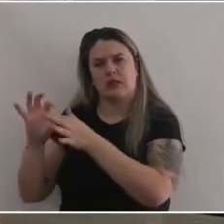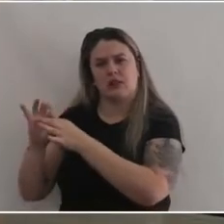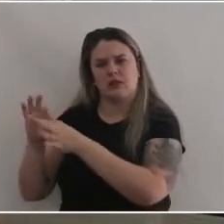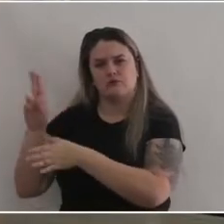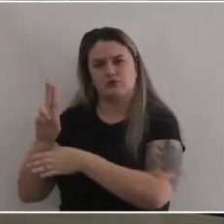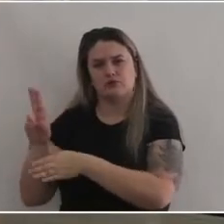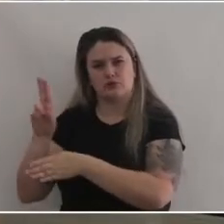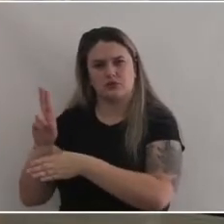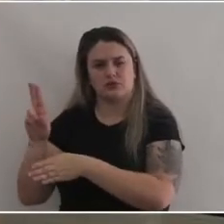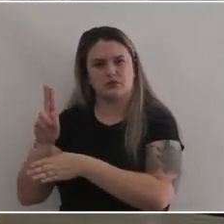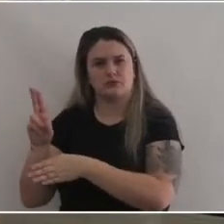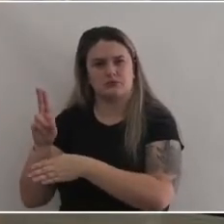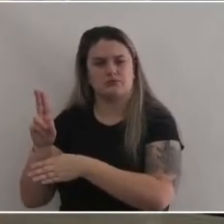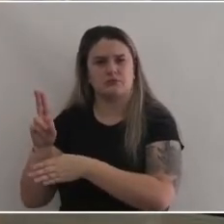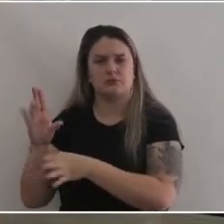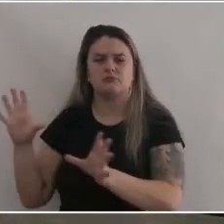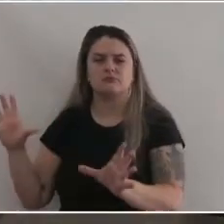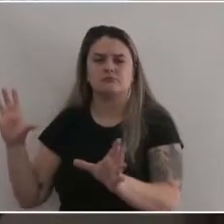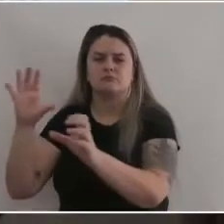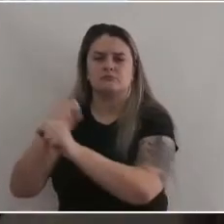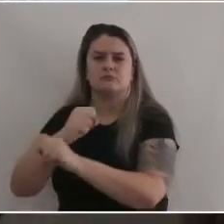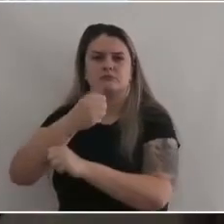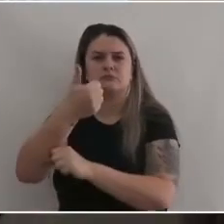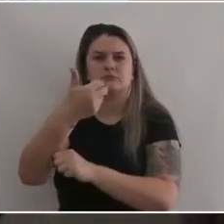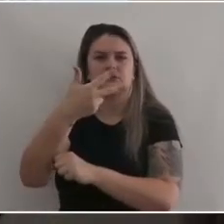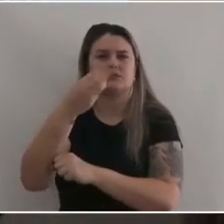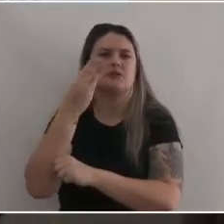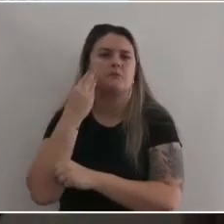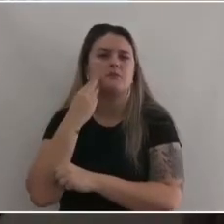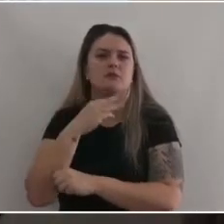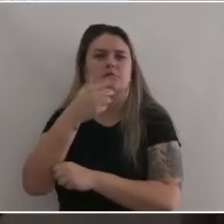utilização, foi arrecadado